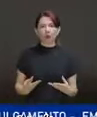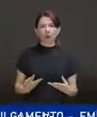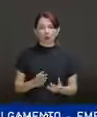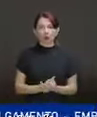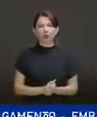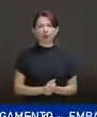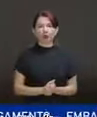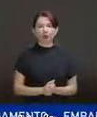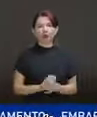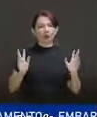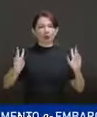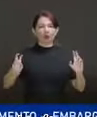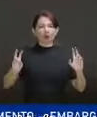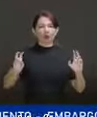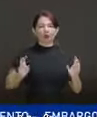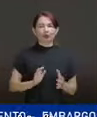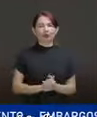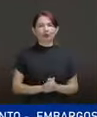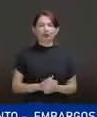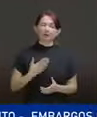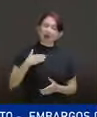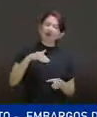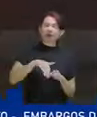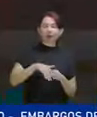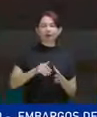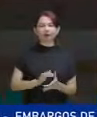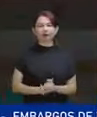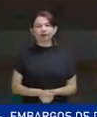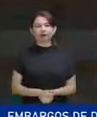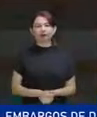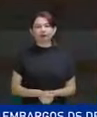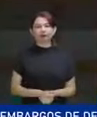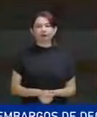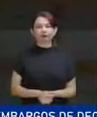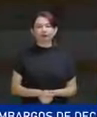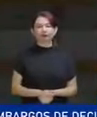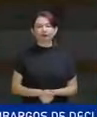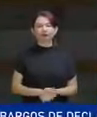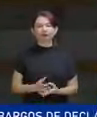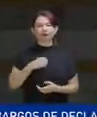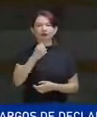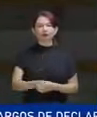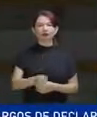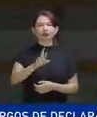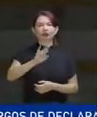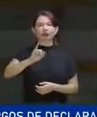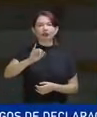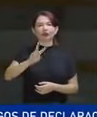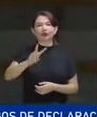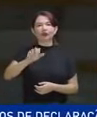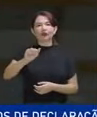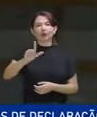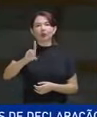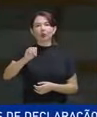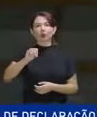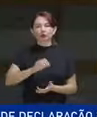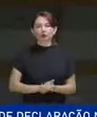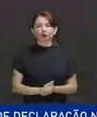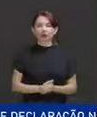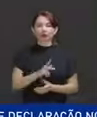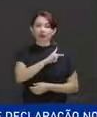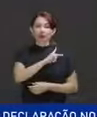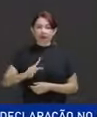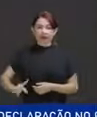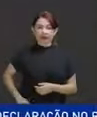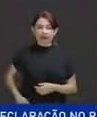abarcada em hipótese de cabimento dos declaratórios. Como voto? Como vota juiz Rivaldo Valente? Senhor